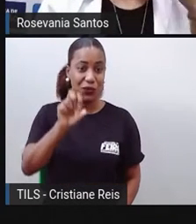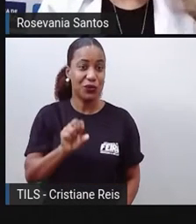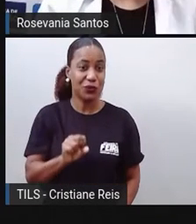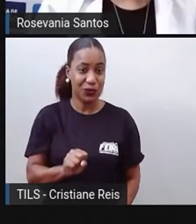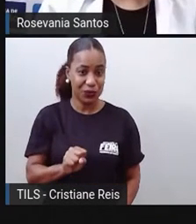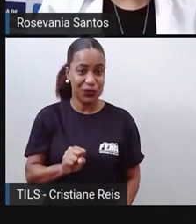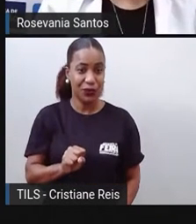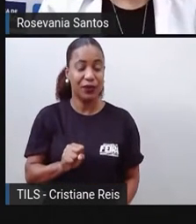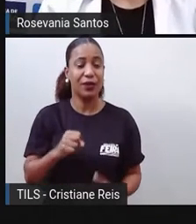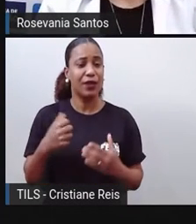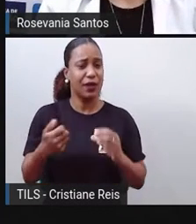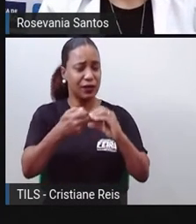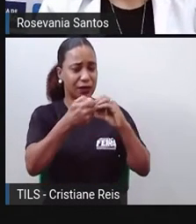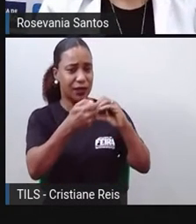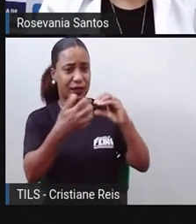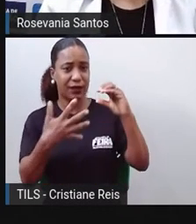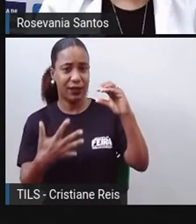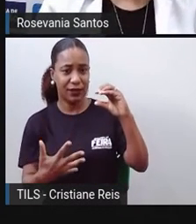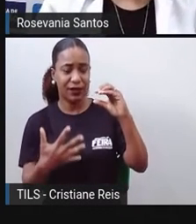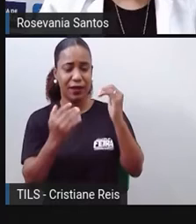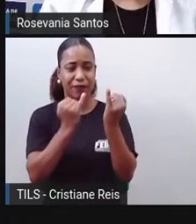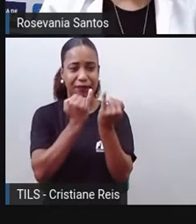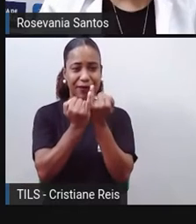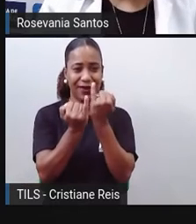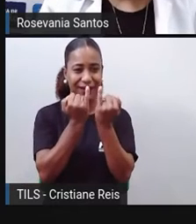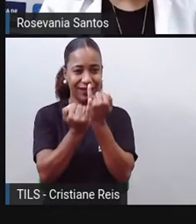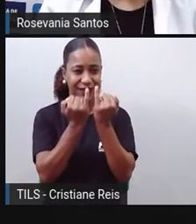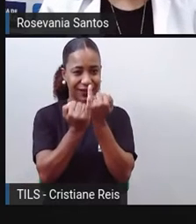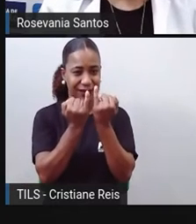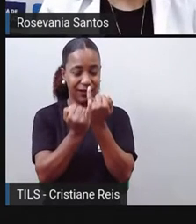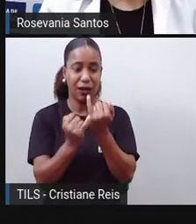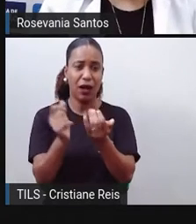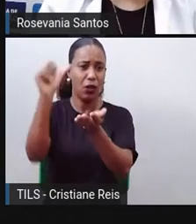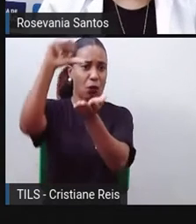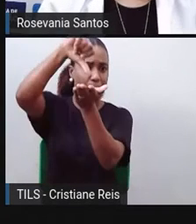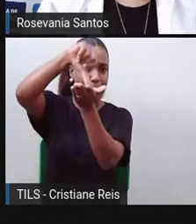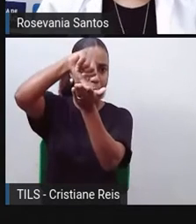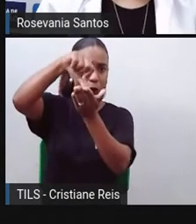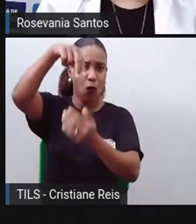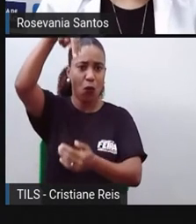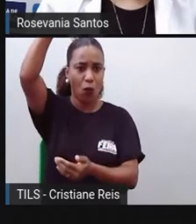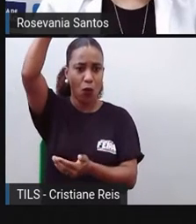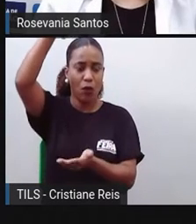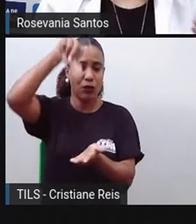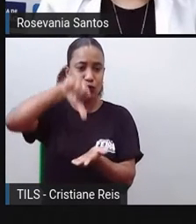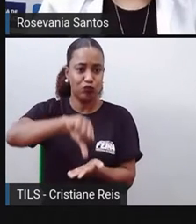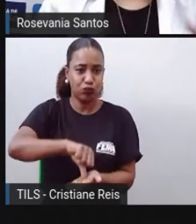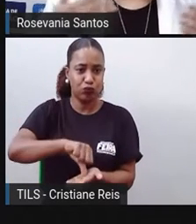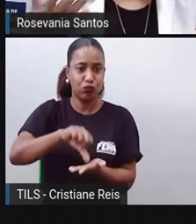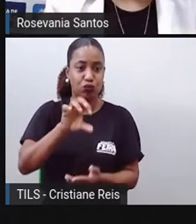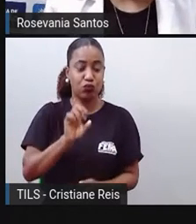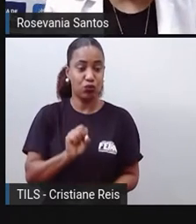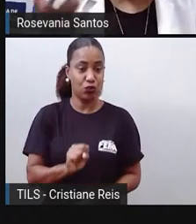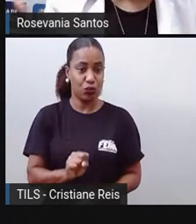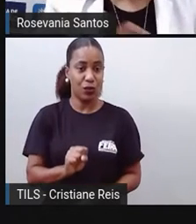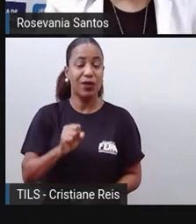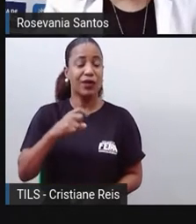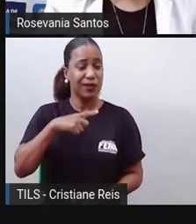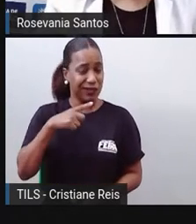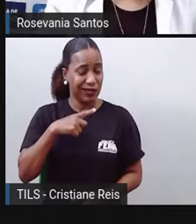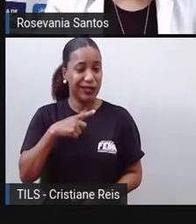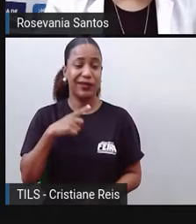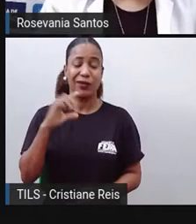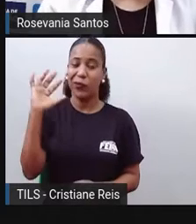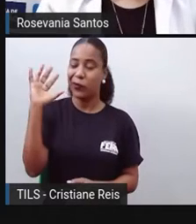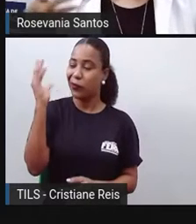nós temos características semelhantes, né, de temperaturas baixas o tempo todo, com animais e até algumas pessoas, no caso, que